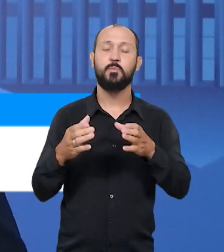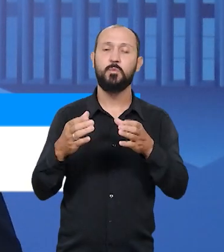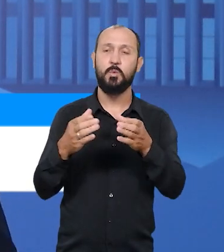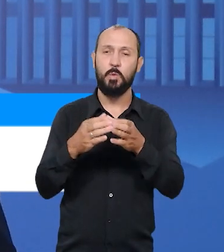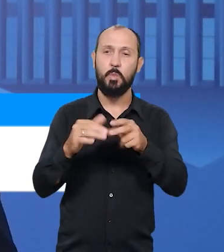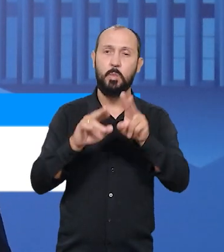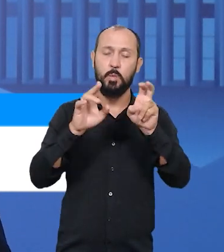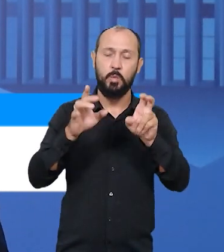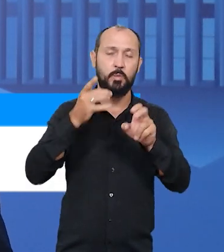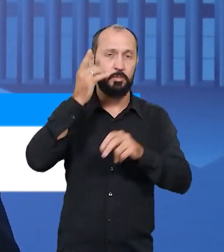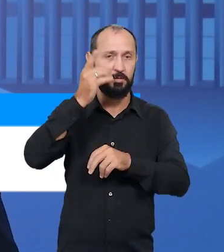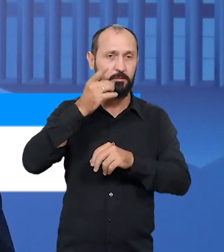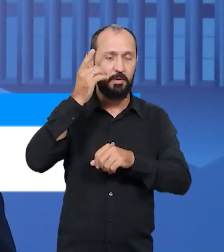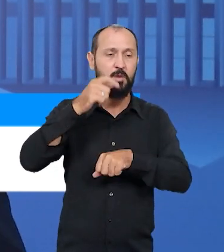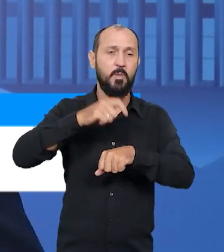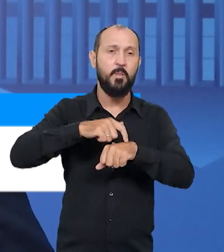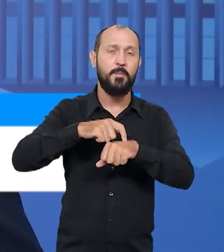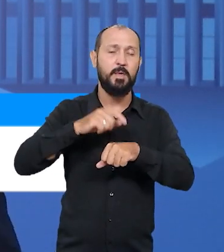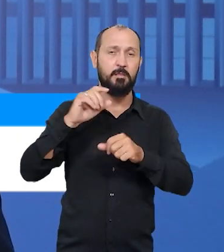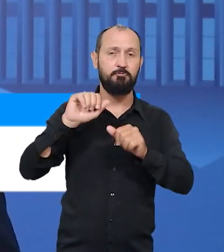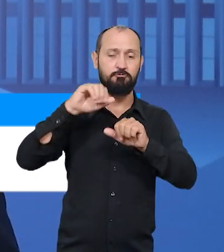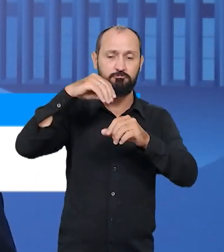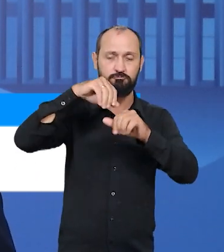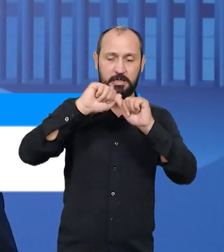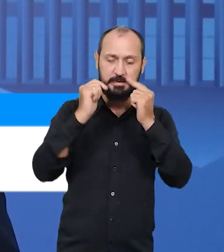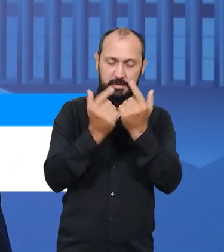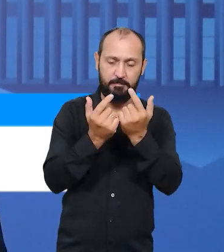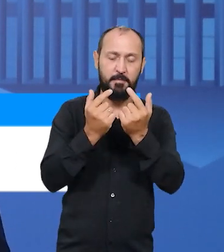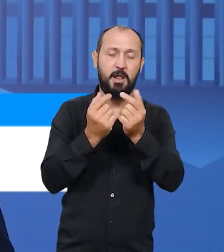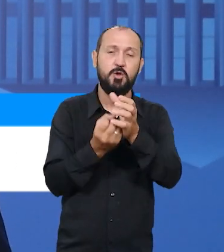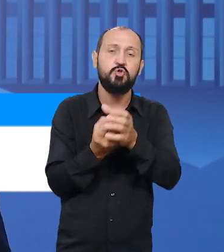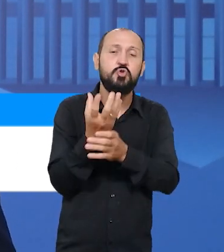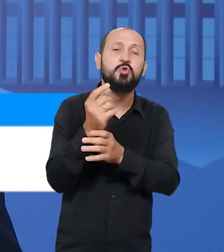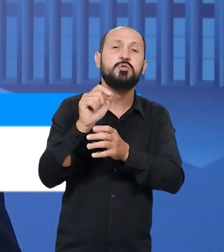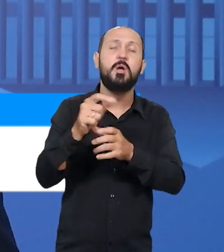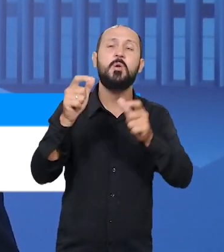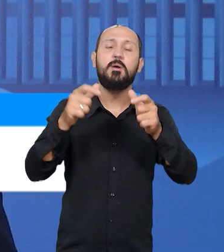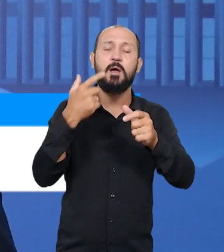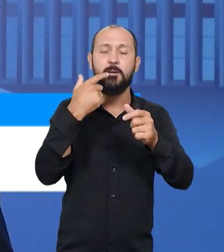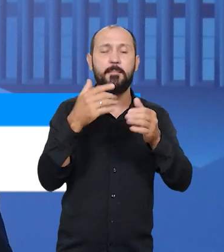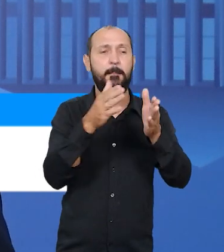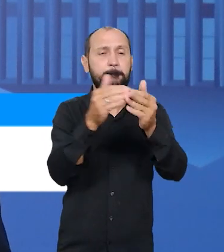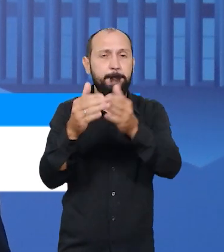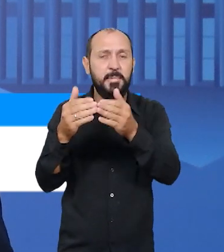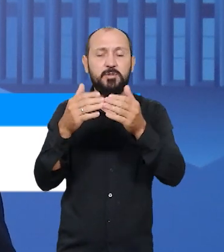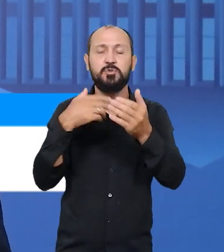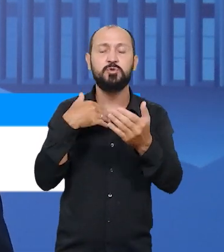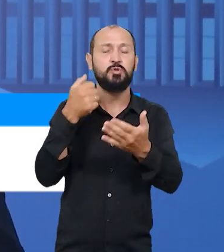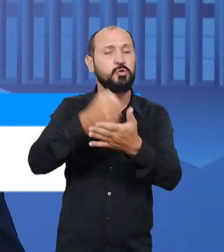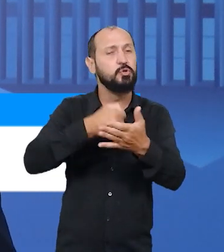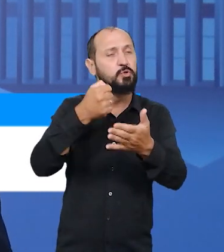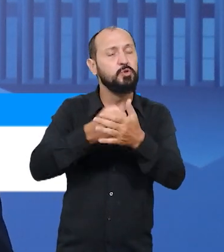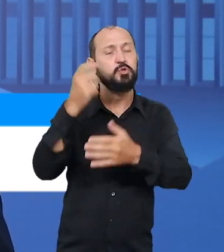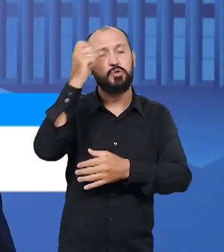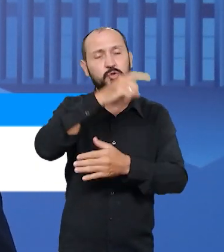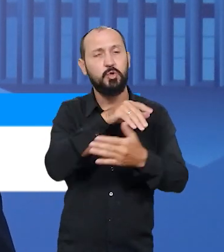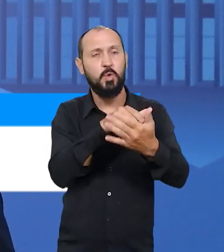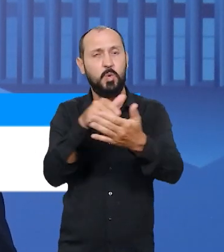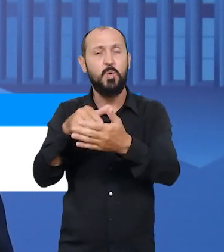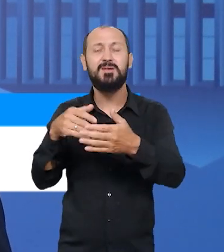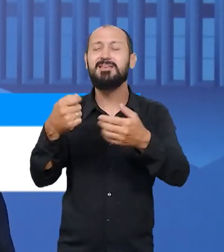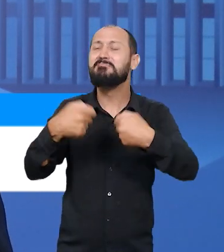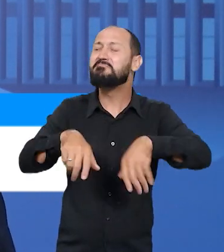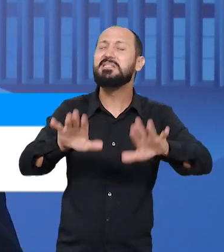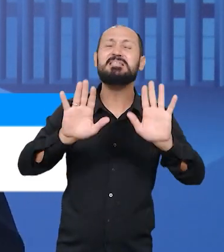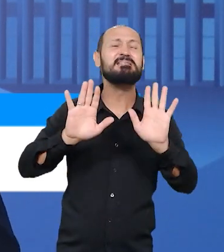a frente parlamentar é um espaço que se abre dentro da Assembleia Legislativa para discutir encaminhamentos ações enfrentamentos dos Desafios